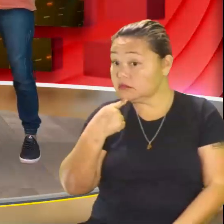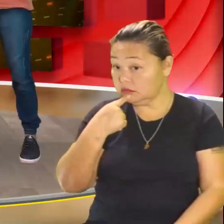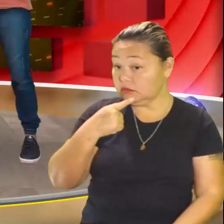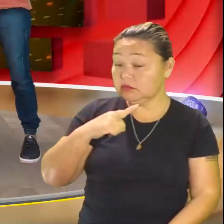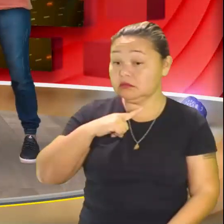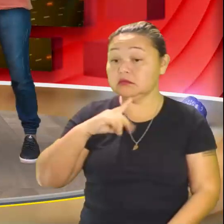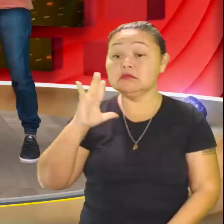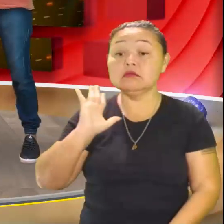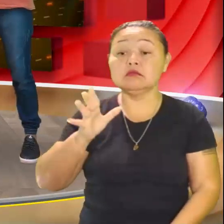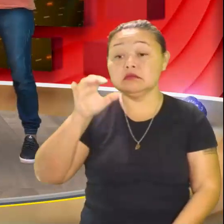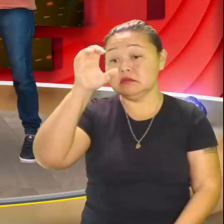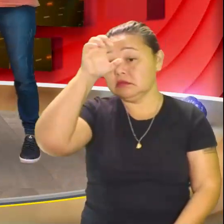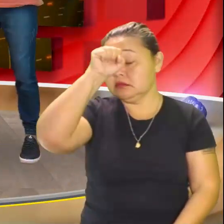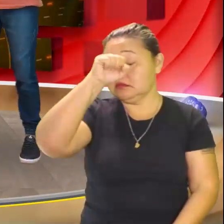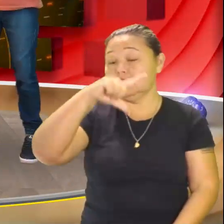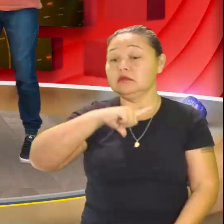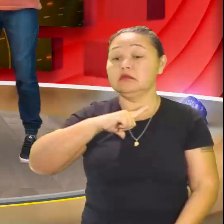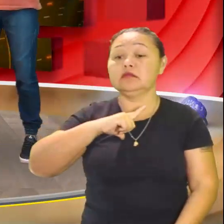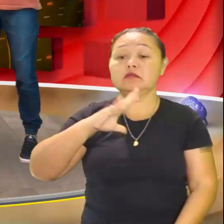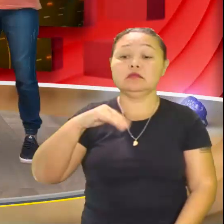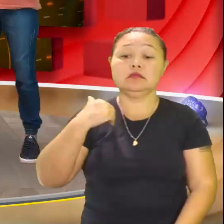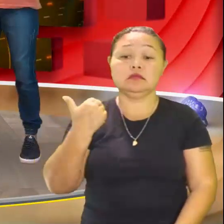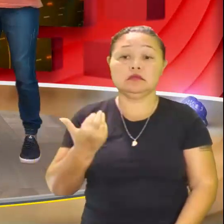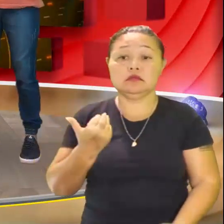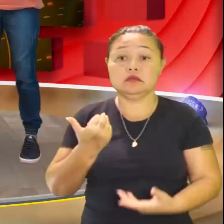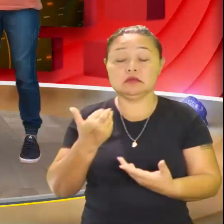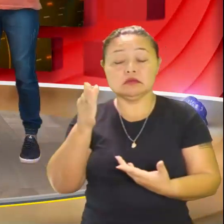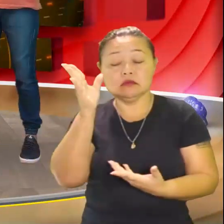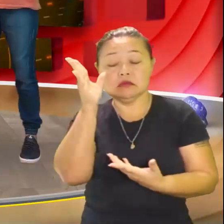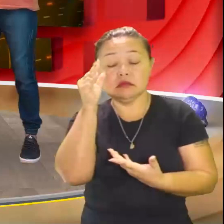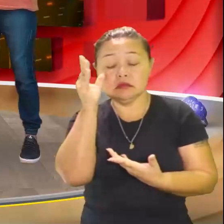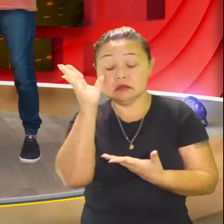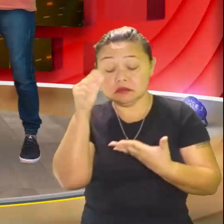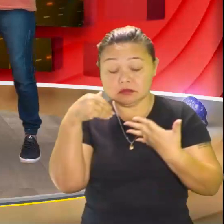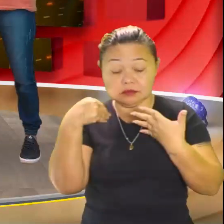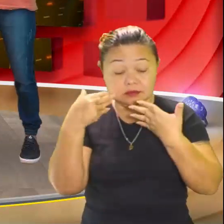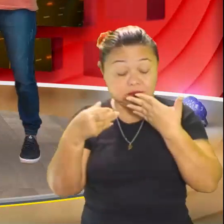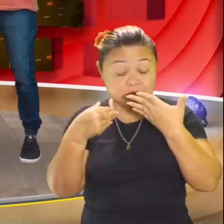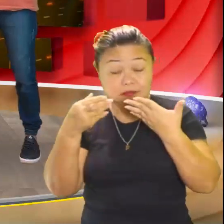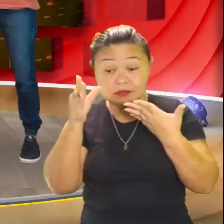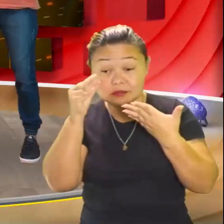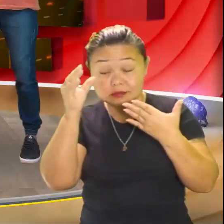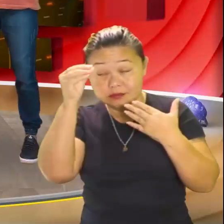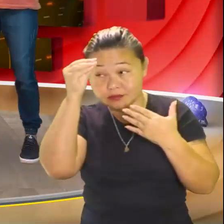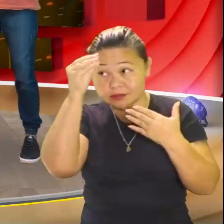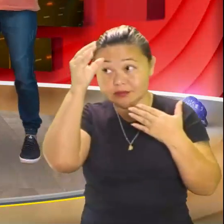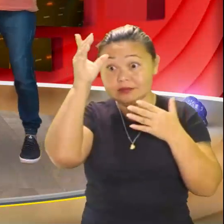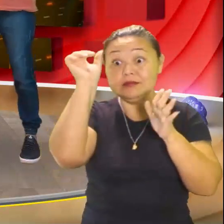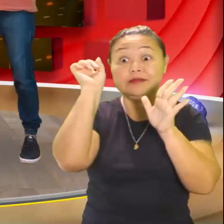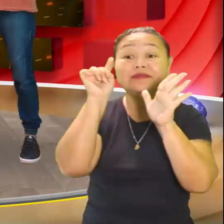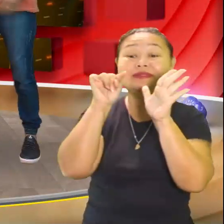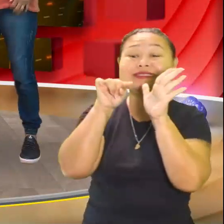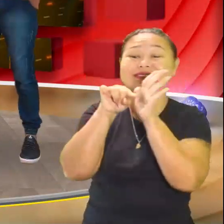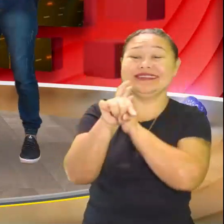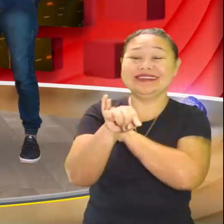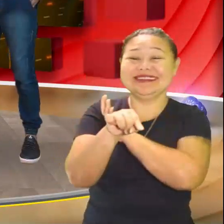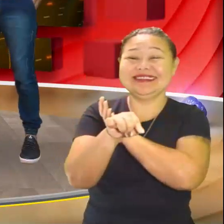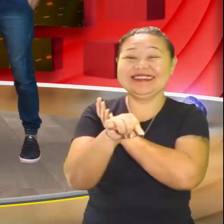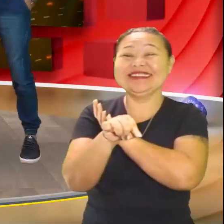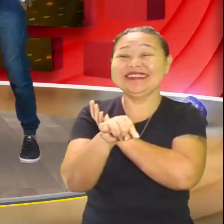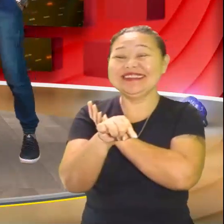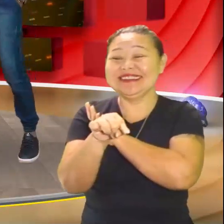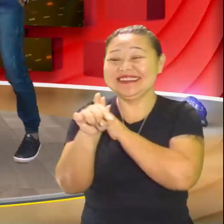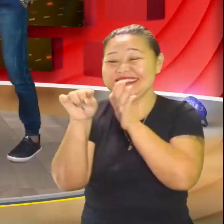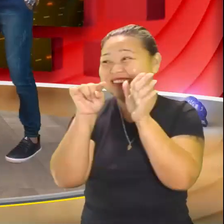surgem porque nós aprendemos que o que move a curiosidade, o que move o conhecimento são as perguntas. Mas